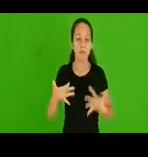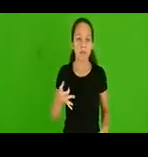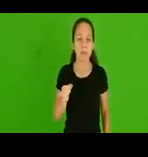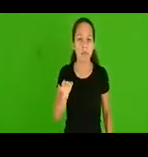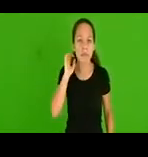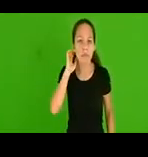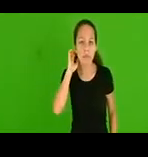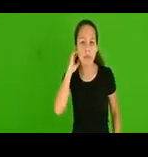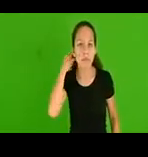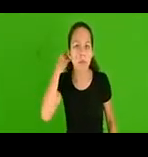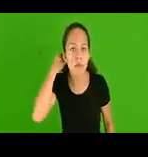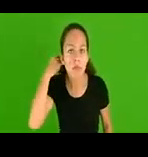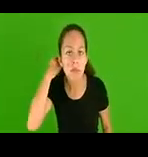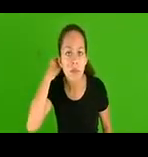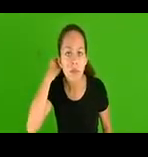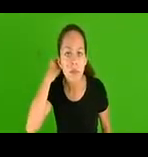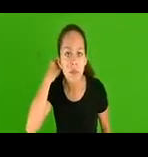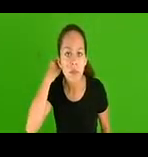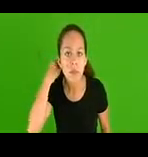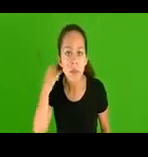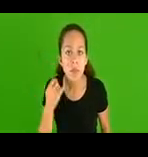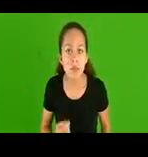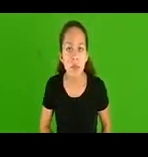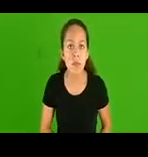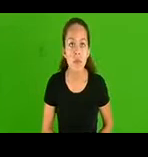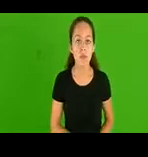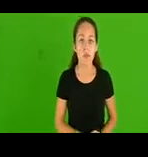a Conferência Nacional de Educação, em